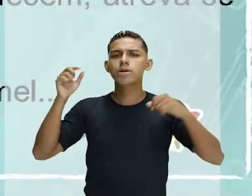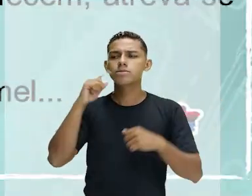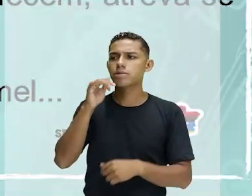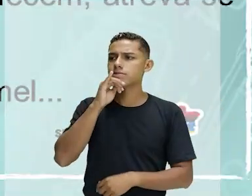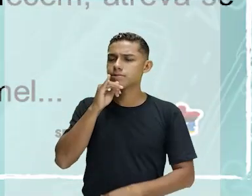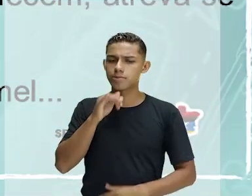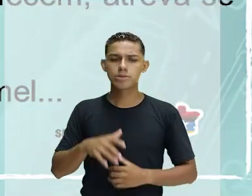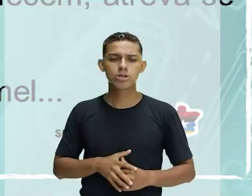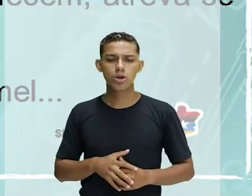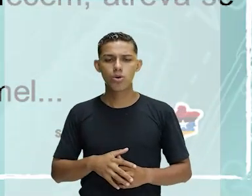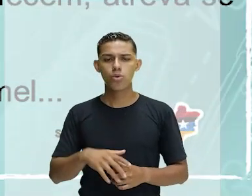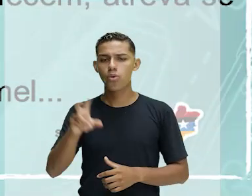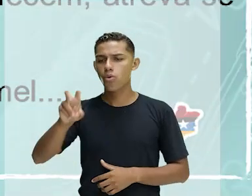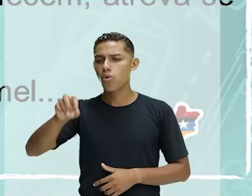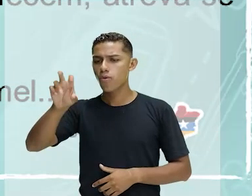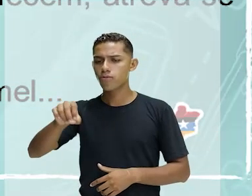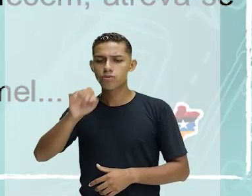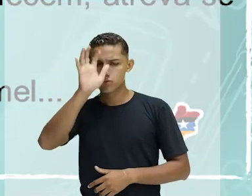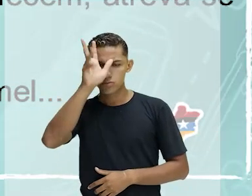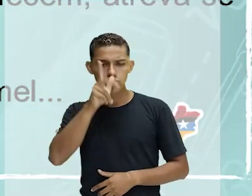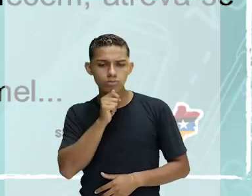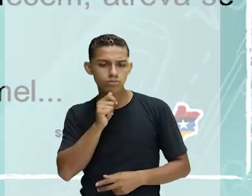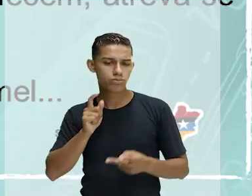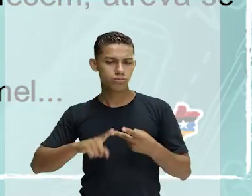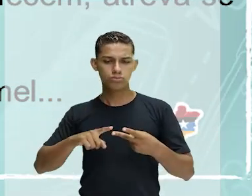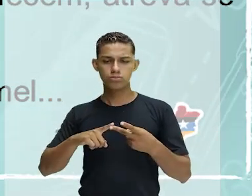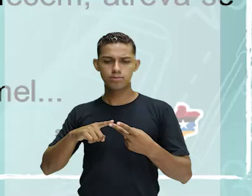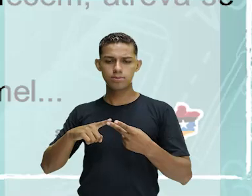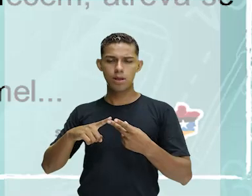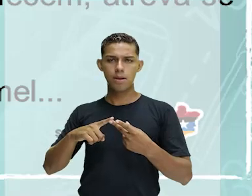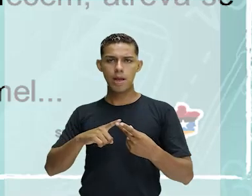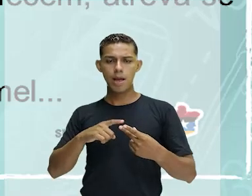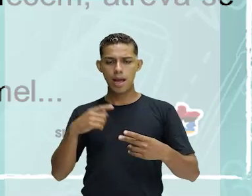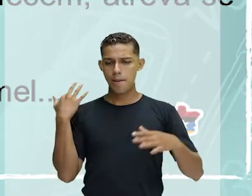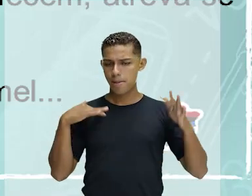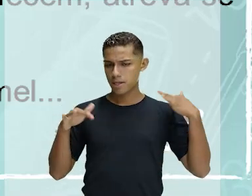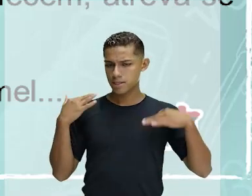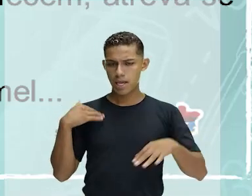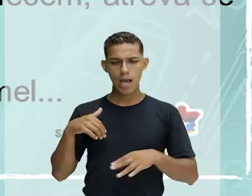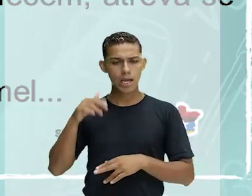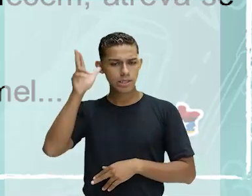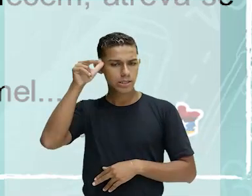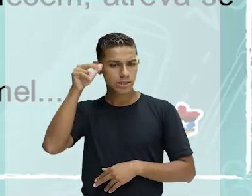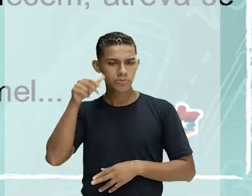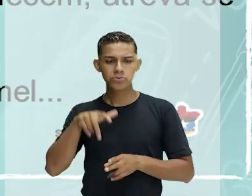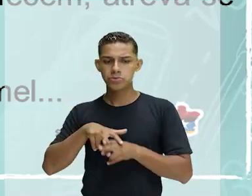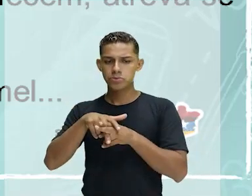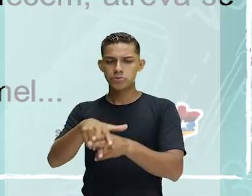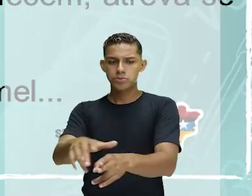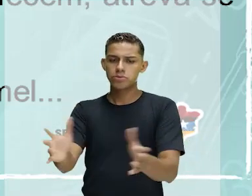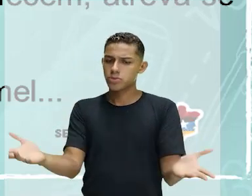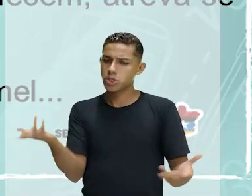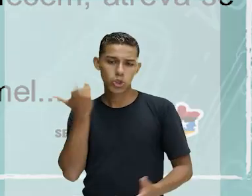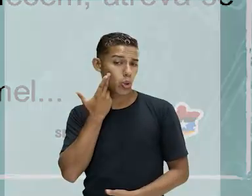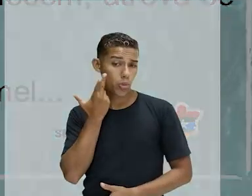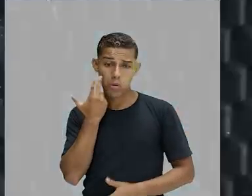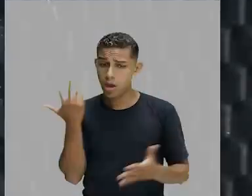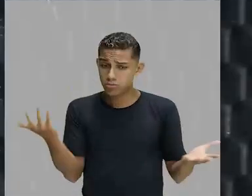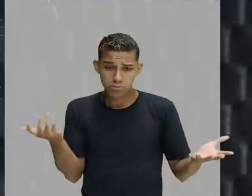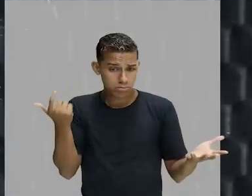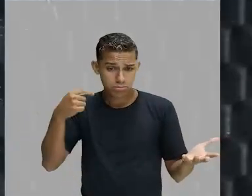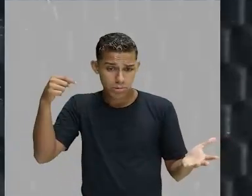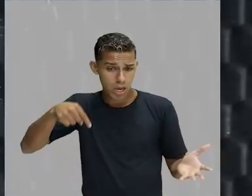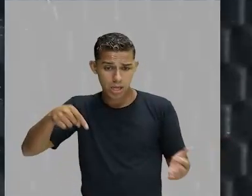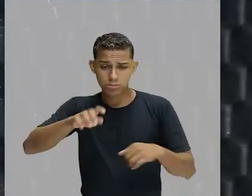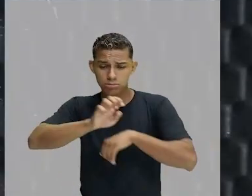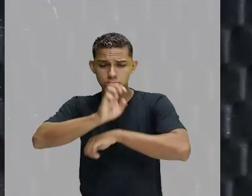recolher os ovos da galinha, fazer passeios de burro, né, alimentar os animais da granja, ordenar vacas. É muito comum a gente aqui no Maranhão,